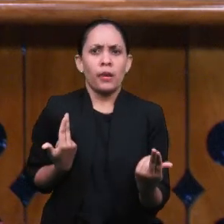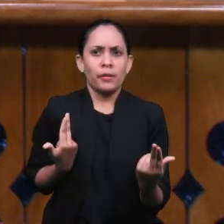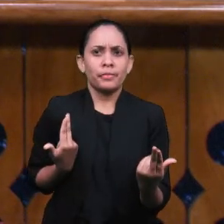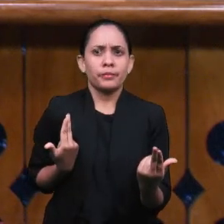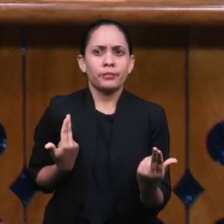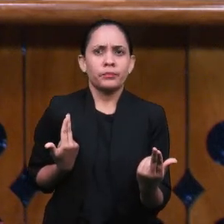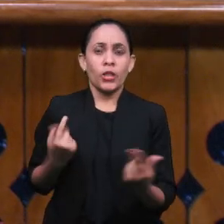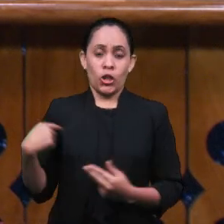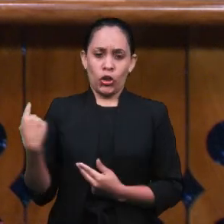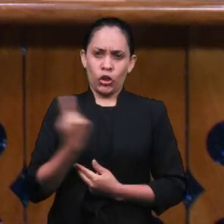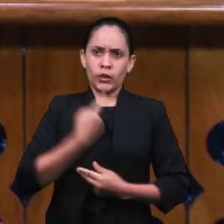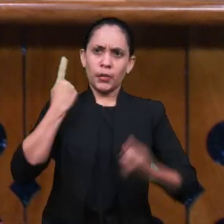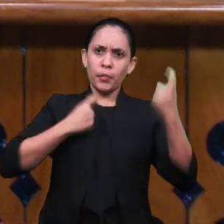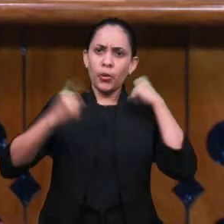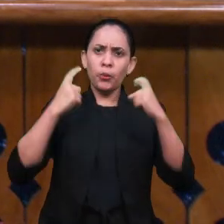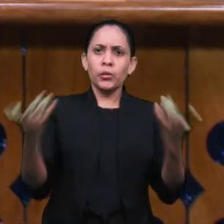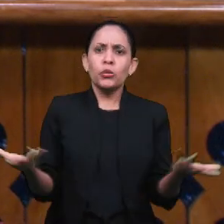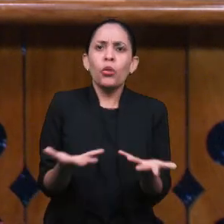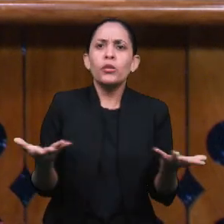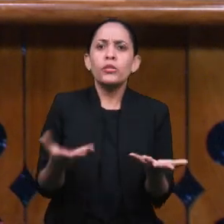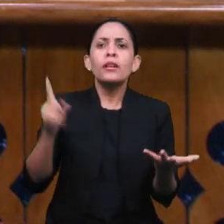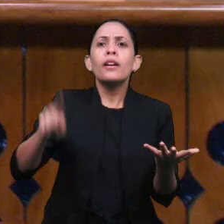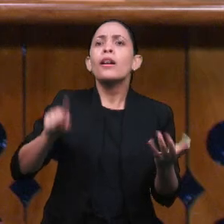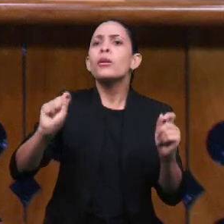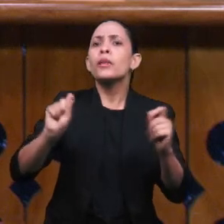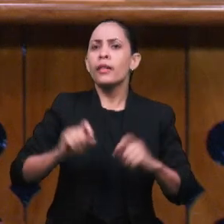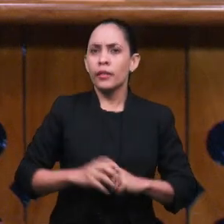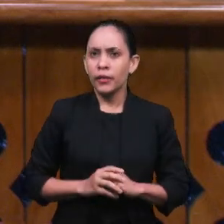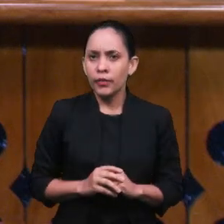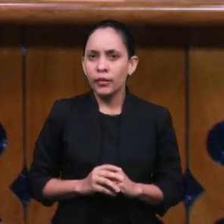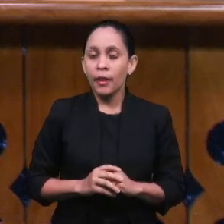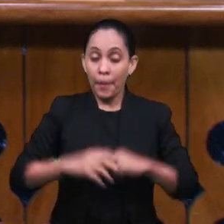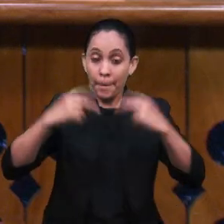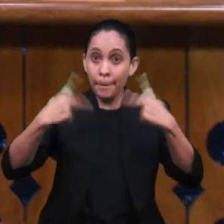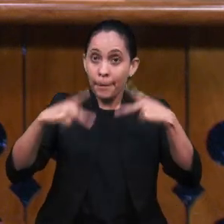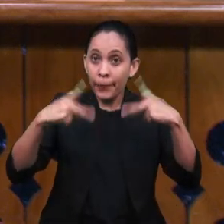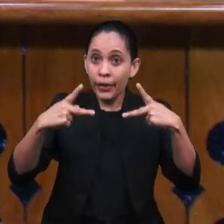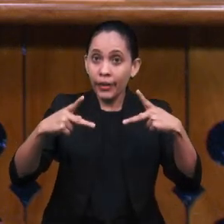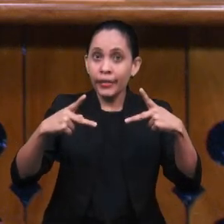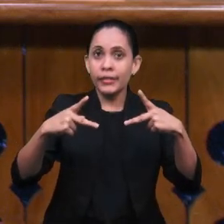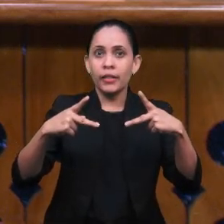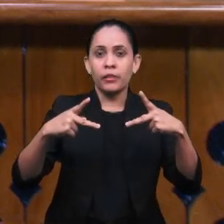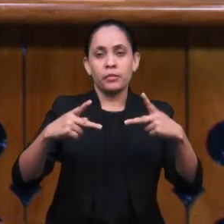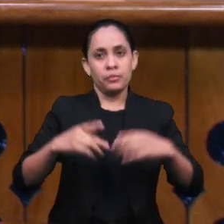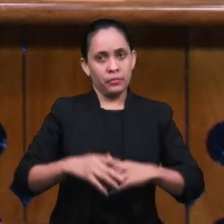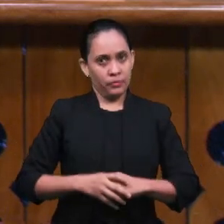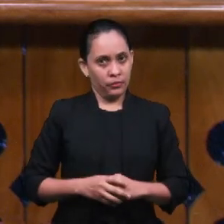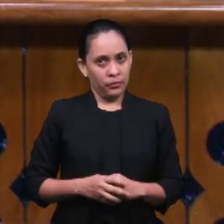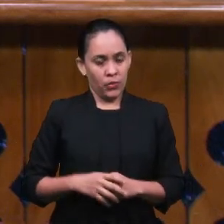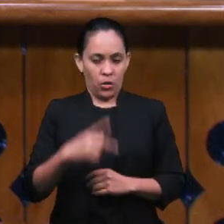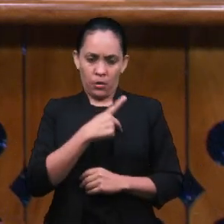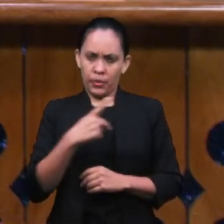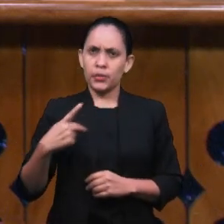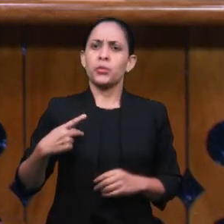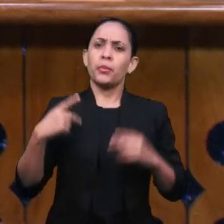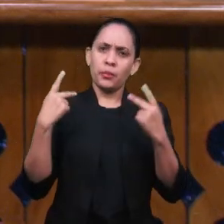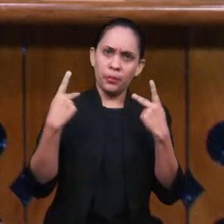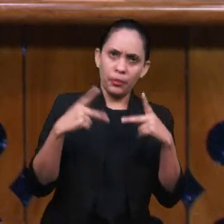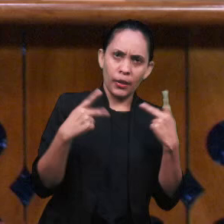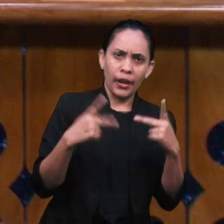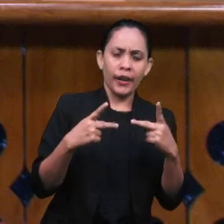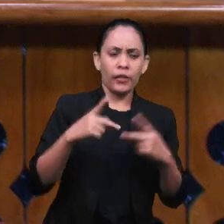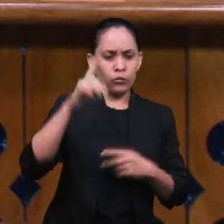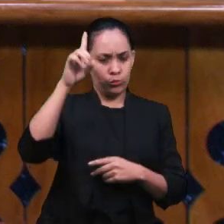Nossa grande preocupação hoje é essa. O que é a pregação? Nós fazemos pregação. O pastor prega, é o